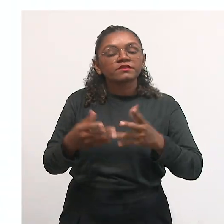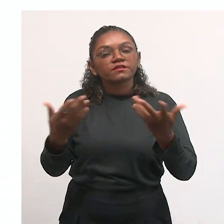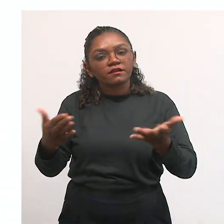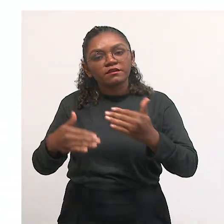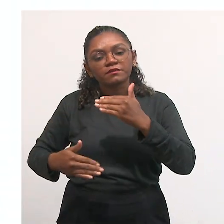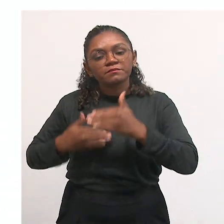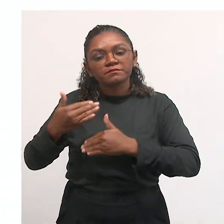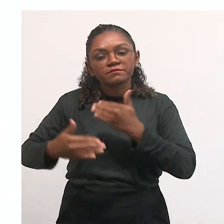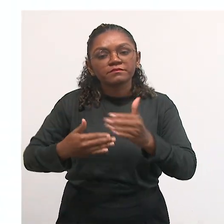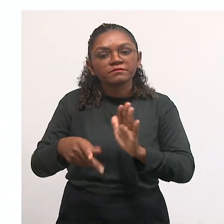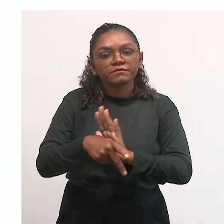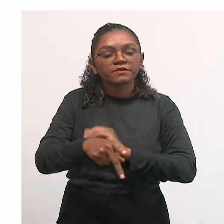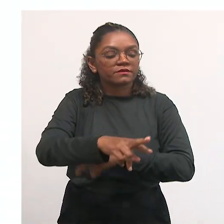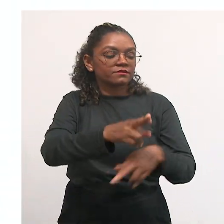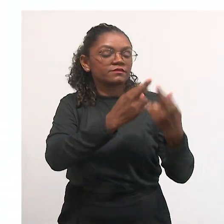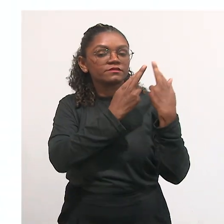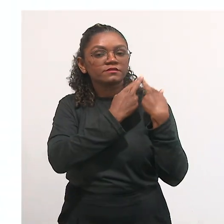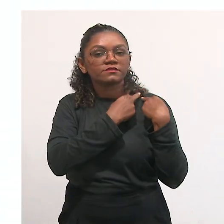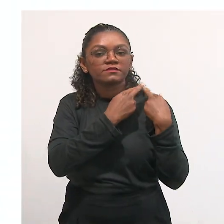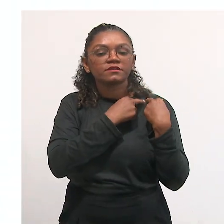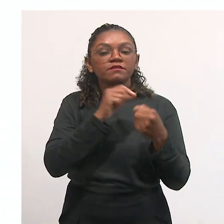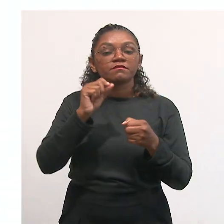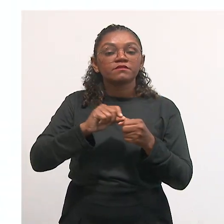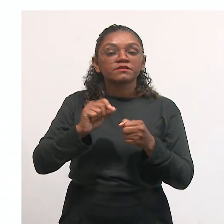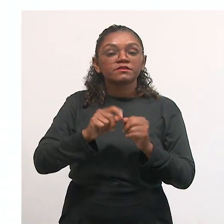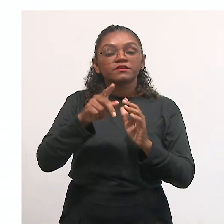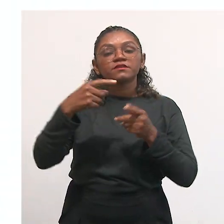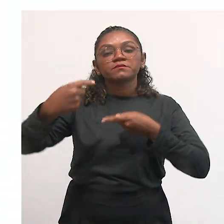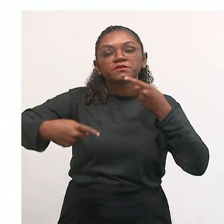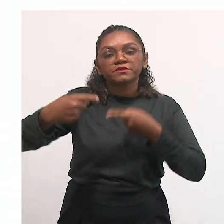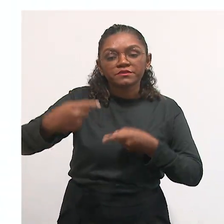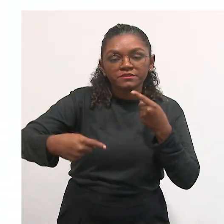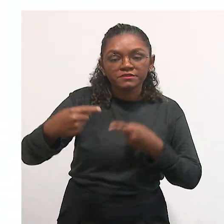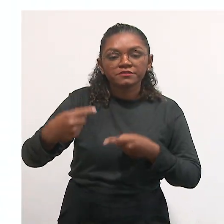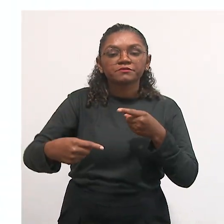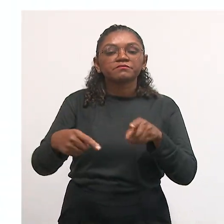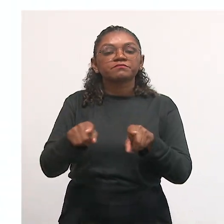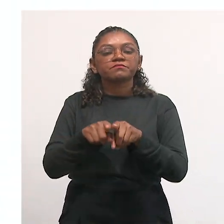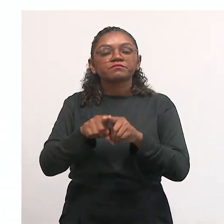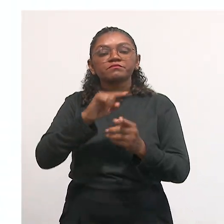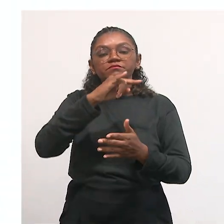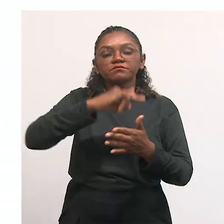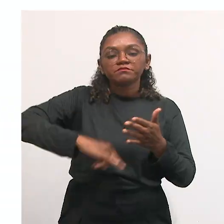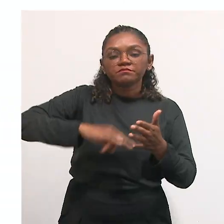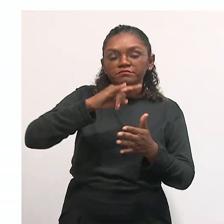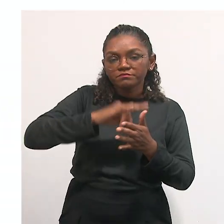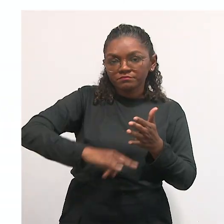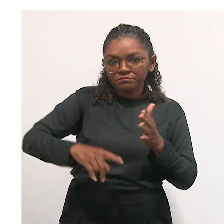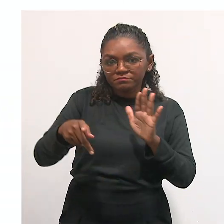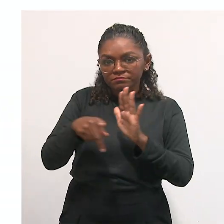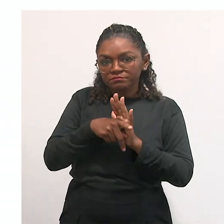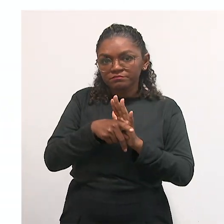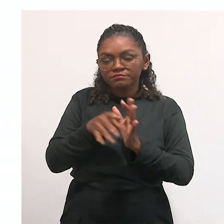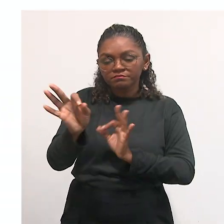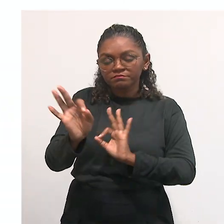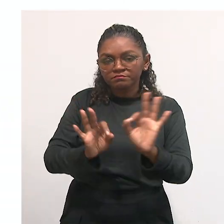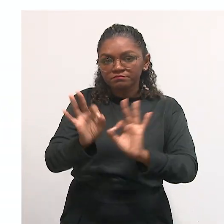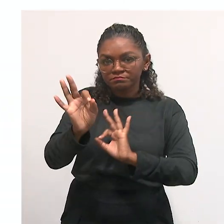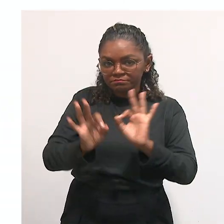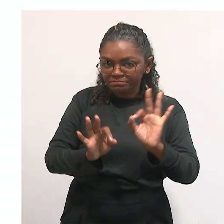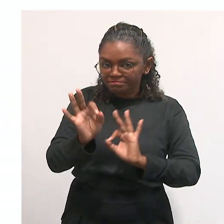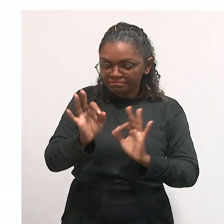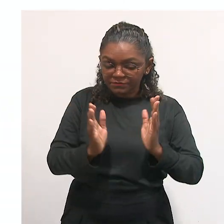que é responsável por criar, estabelecer políticas, procedimentos e a documentação relativos à fase